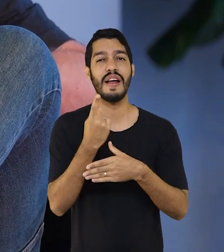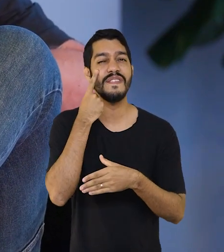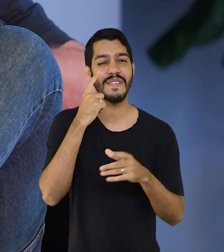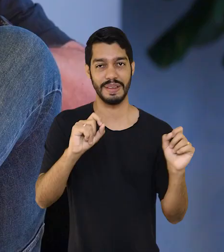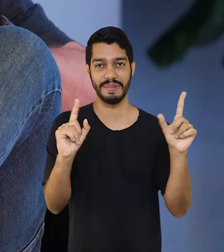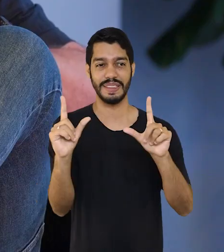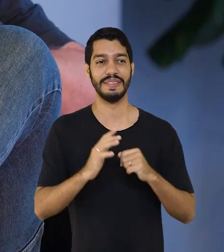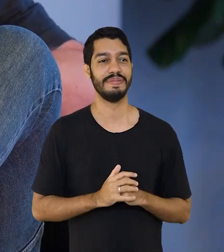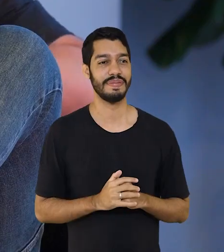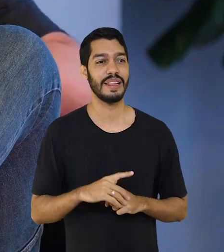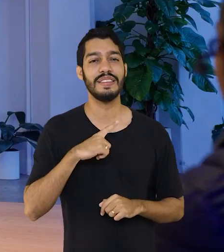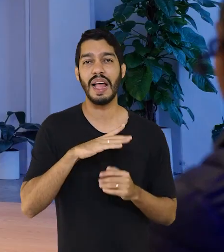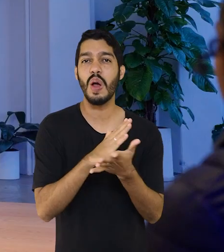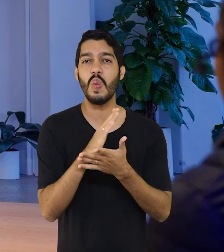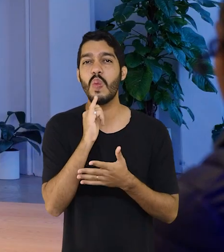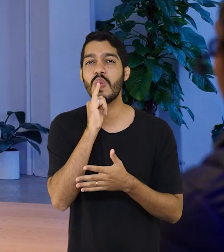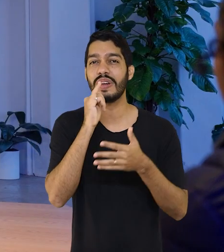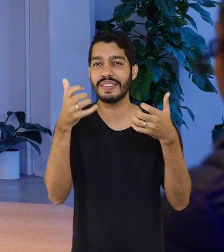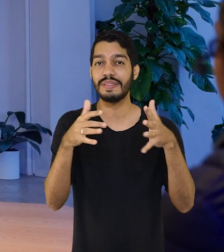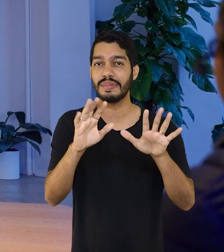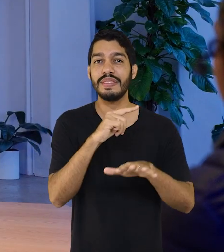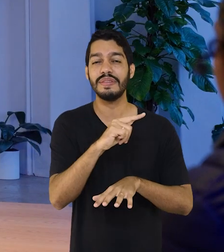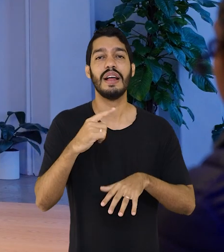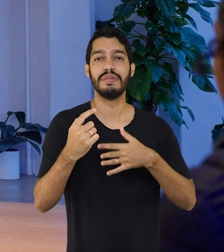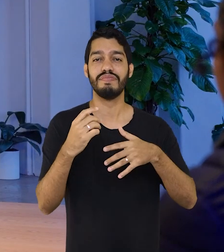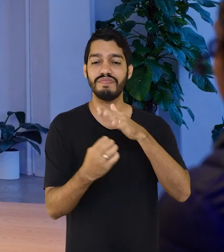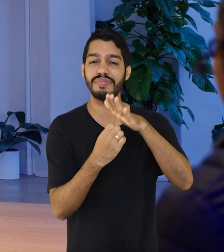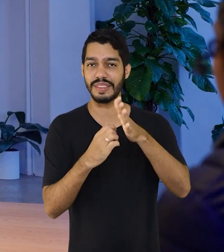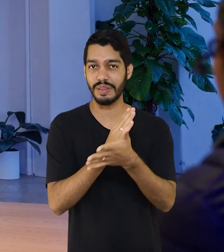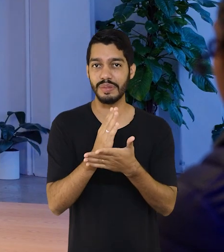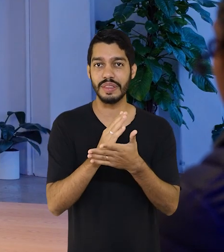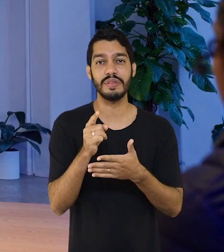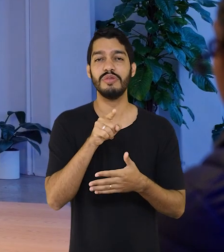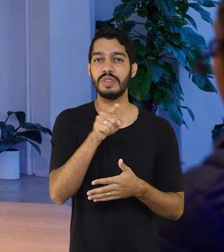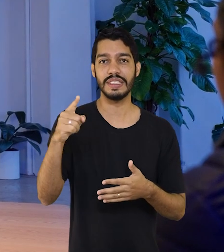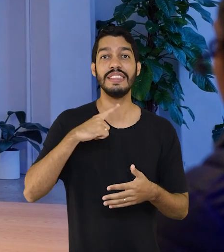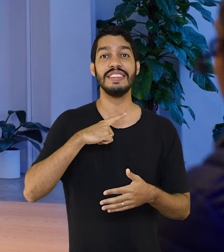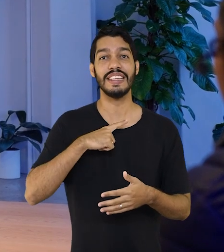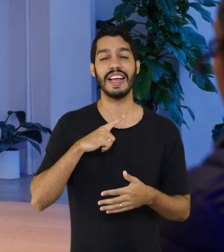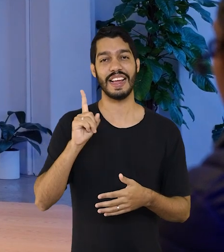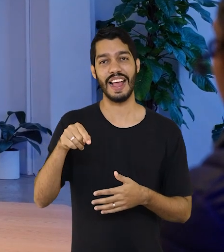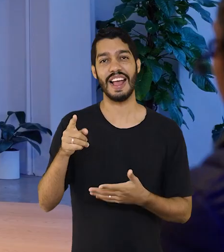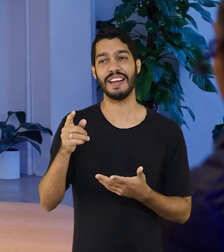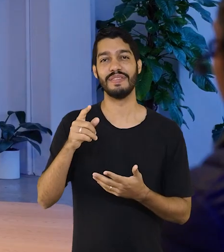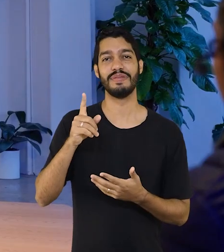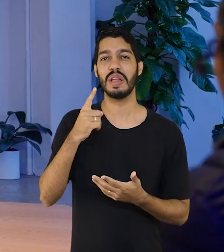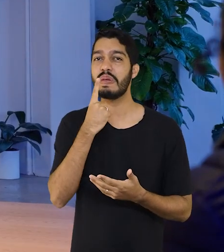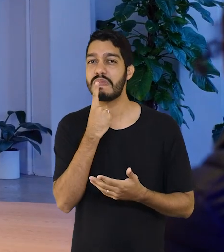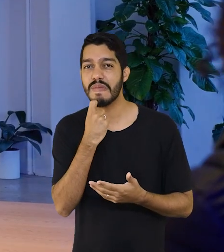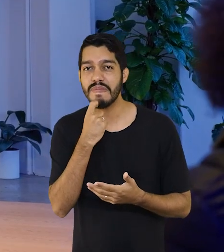dar uns exemplos para vocês. Pode passar um slide. Eu citei alguns exemplos, mas essas são algumas das empresas Powered by Winning. Tá? Então, quem aqui é rubro-negro,